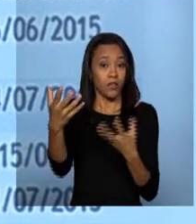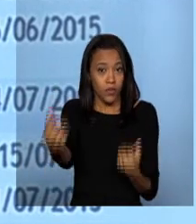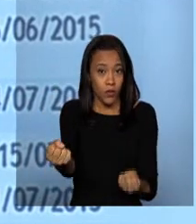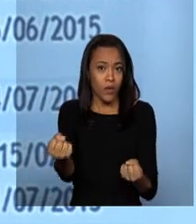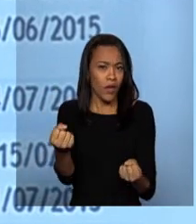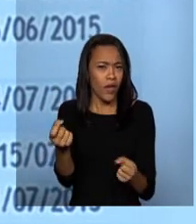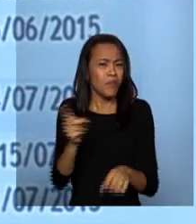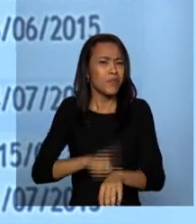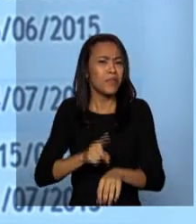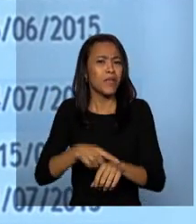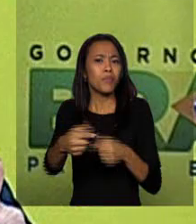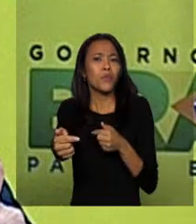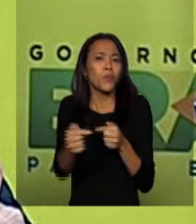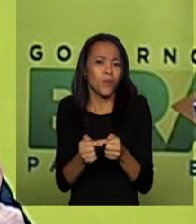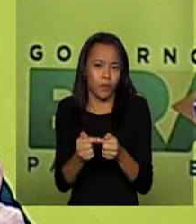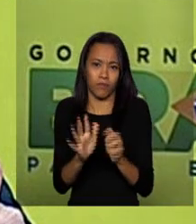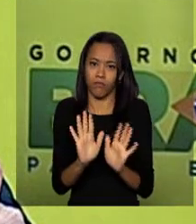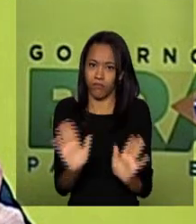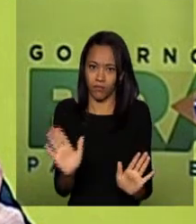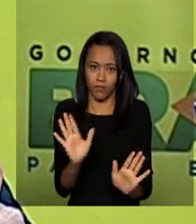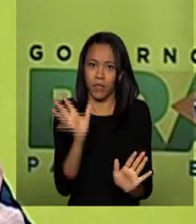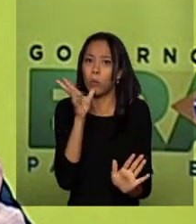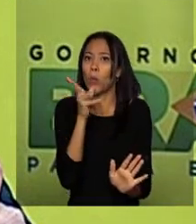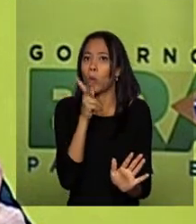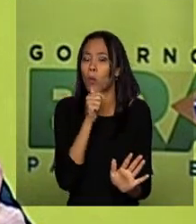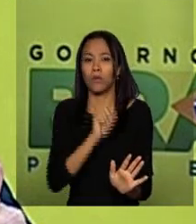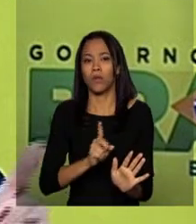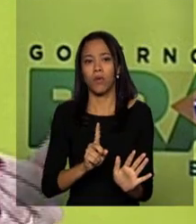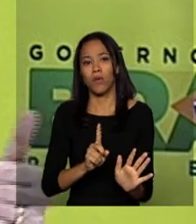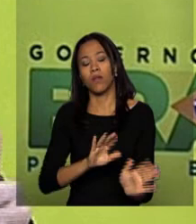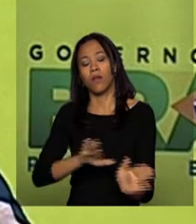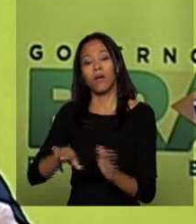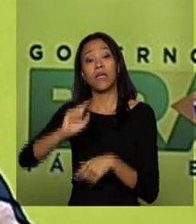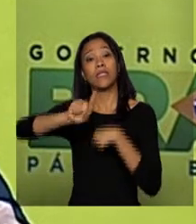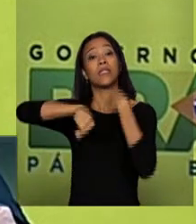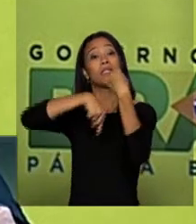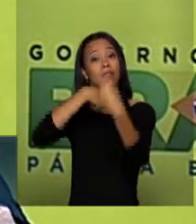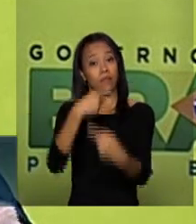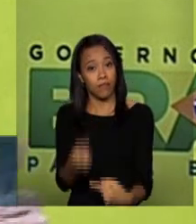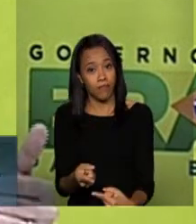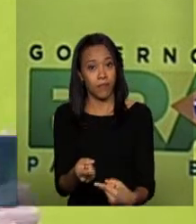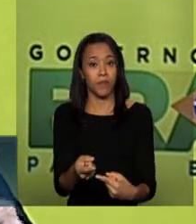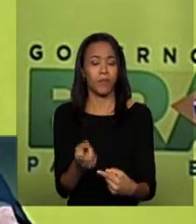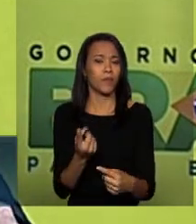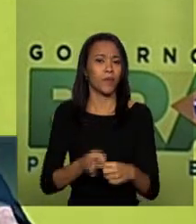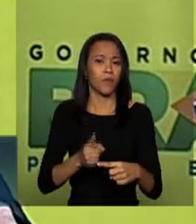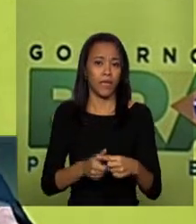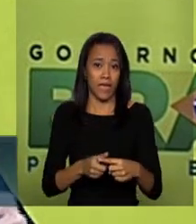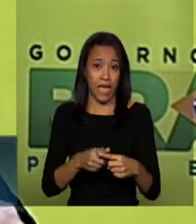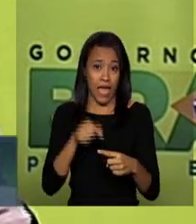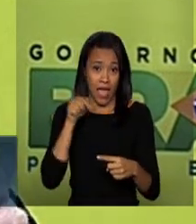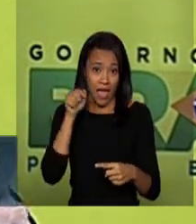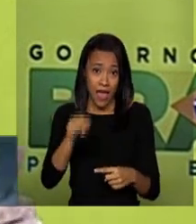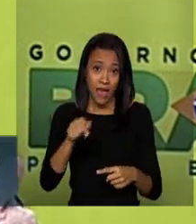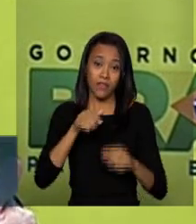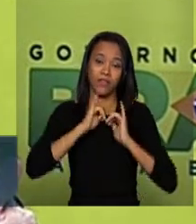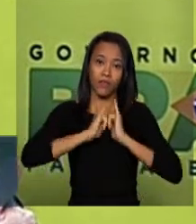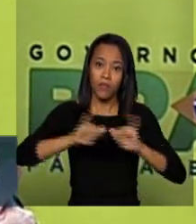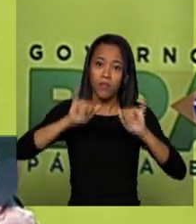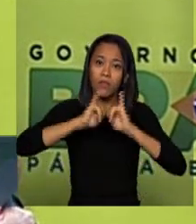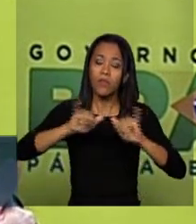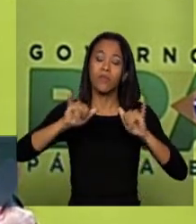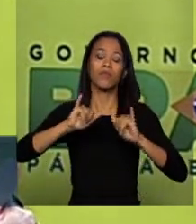período curto, e logo depois a gente também não abre mão da verificação in loco. Porque esses dados eles precisam